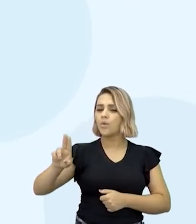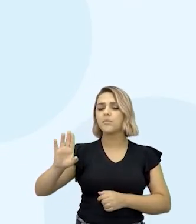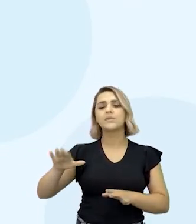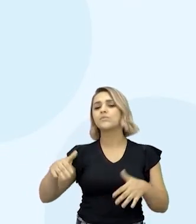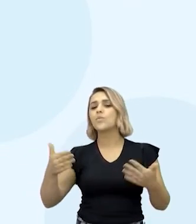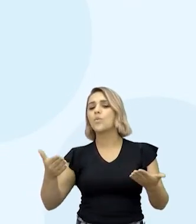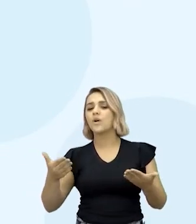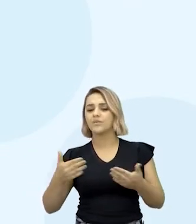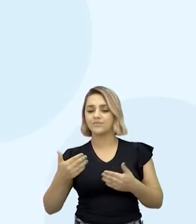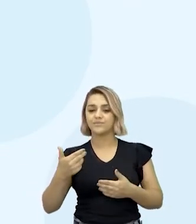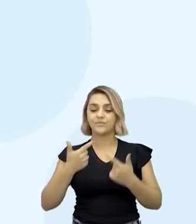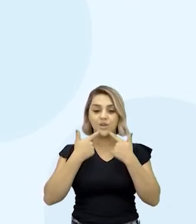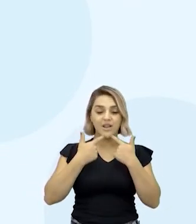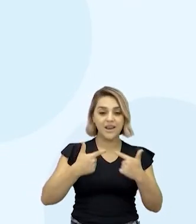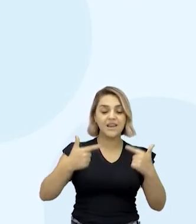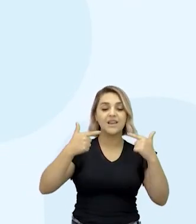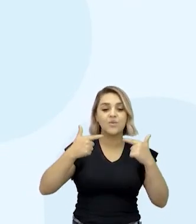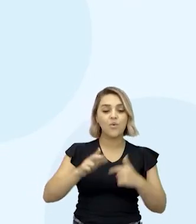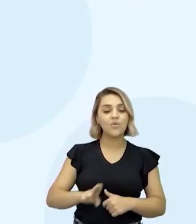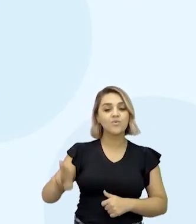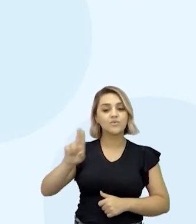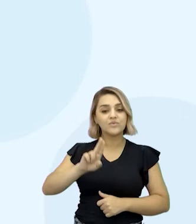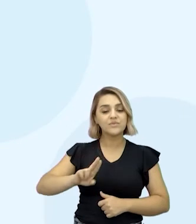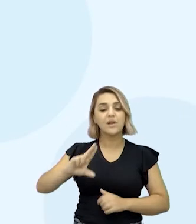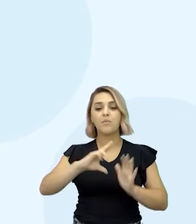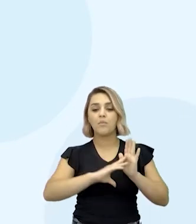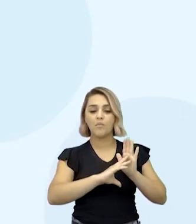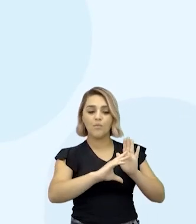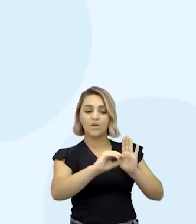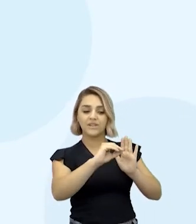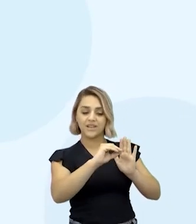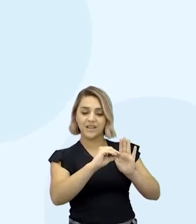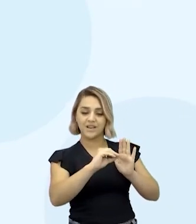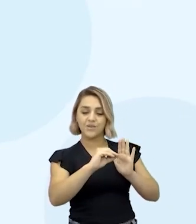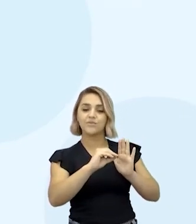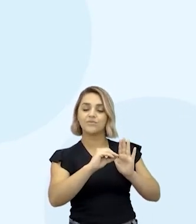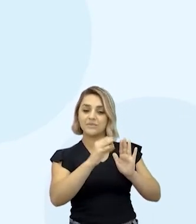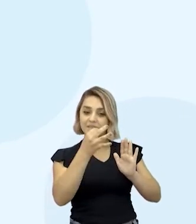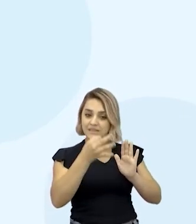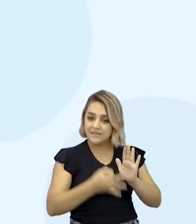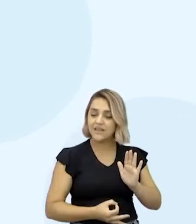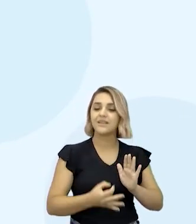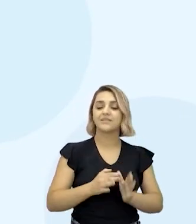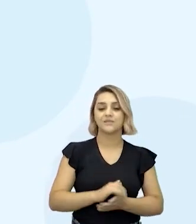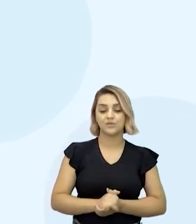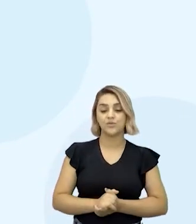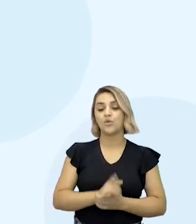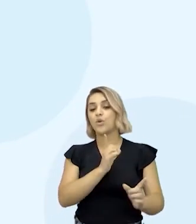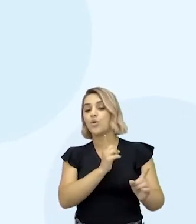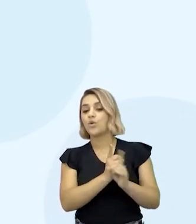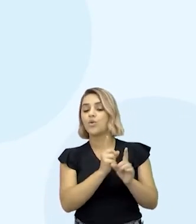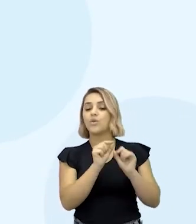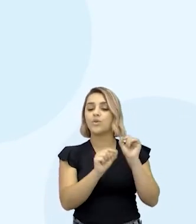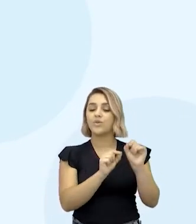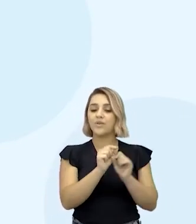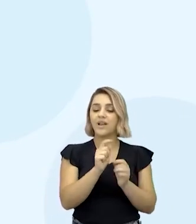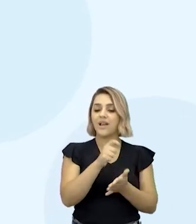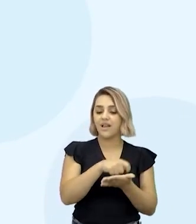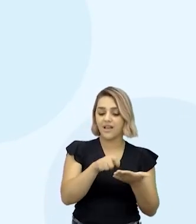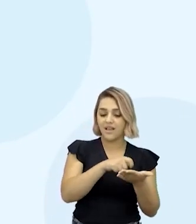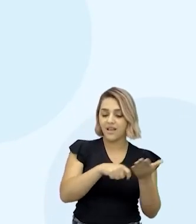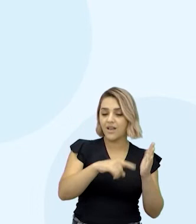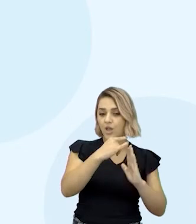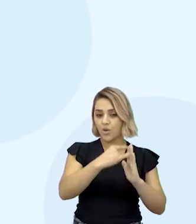a língua a partir de um modelo estabelecido como correto. Encontramos essa variedade na escrita de